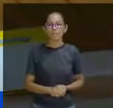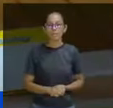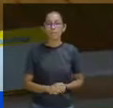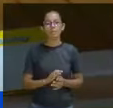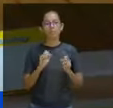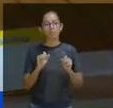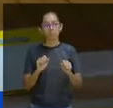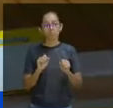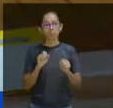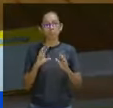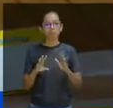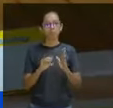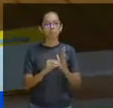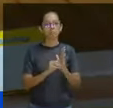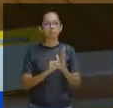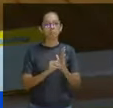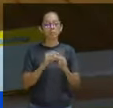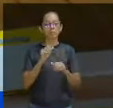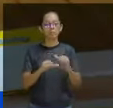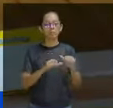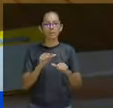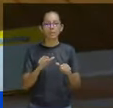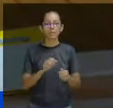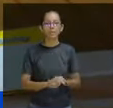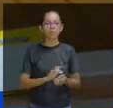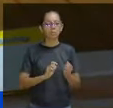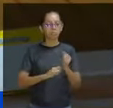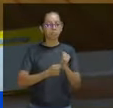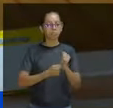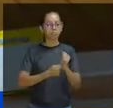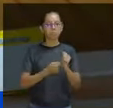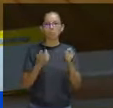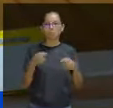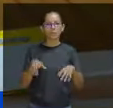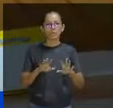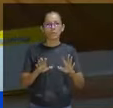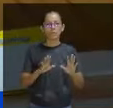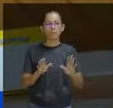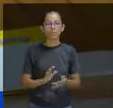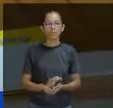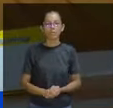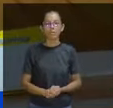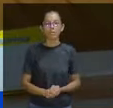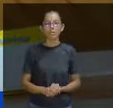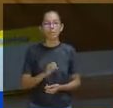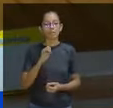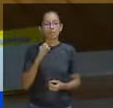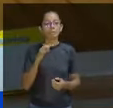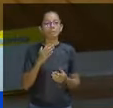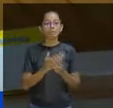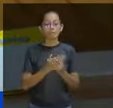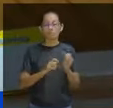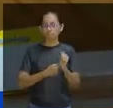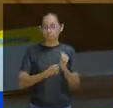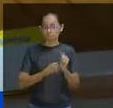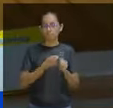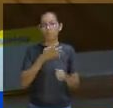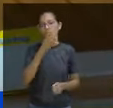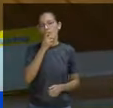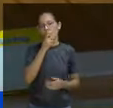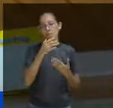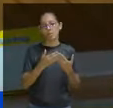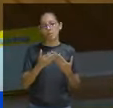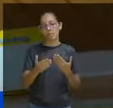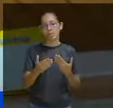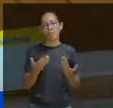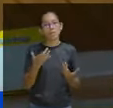mera retificação do edital, sem trancar o processo, porque esse processo é demorado, né? Do Tribunal de Justiça. Então, é apenas a ponderação